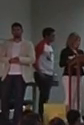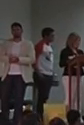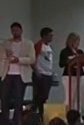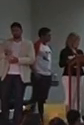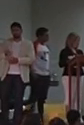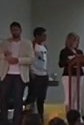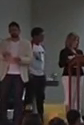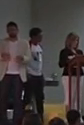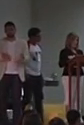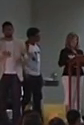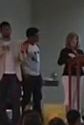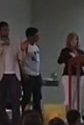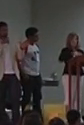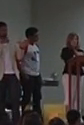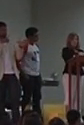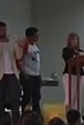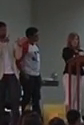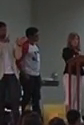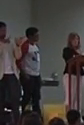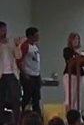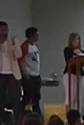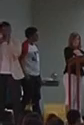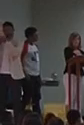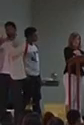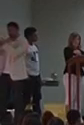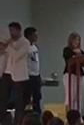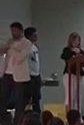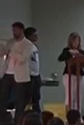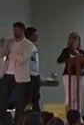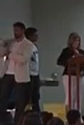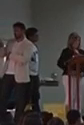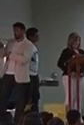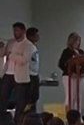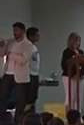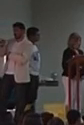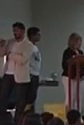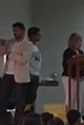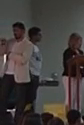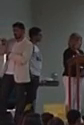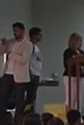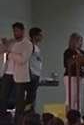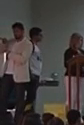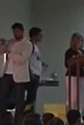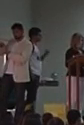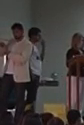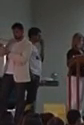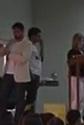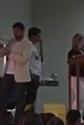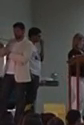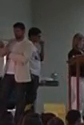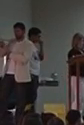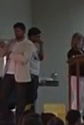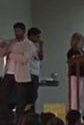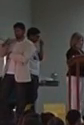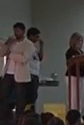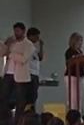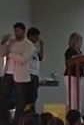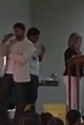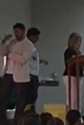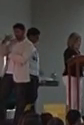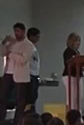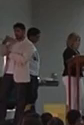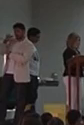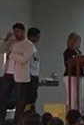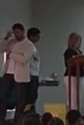Professora Anália, há pouco aqui foi levantada a questão